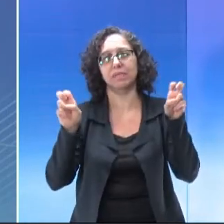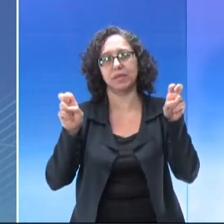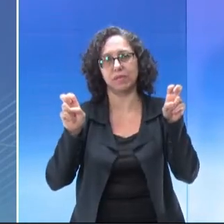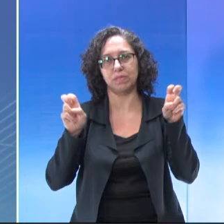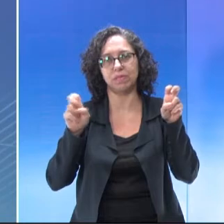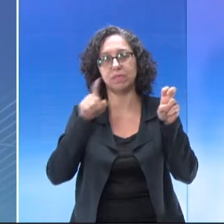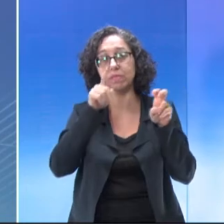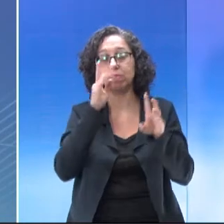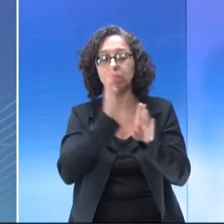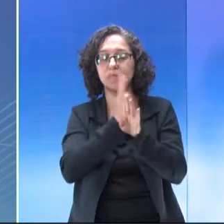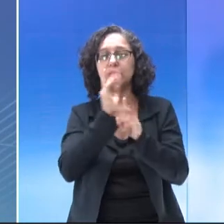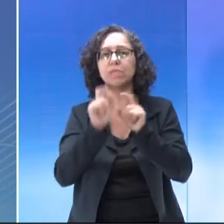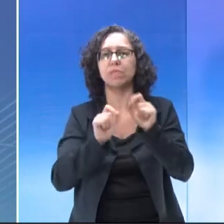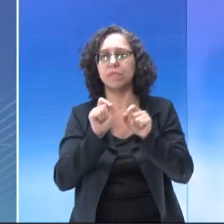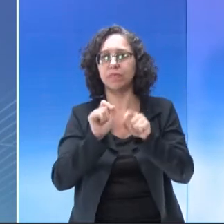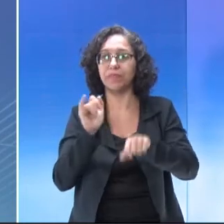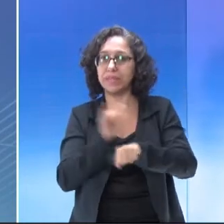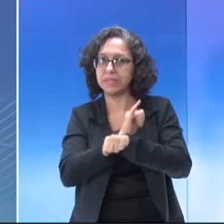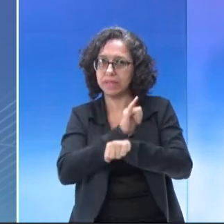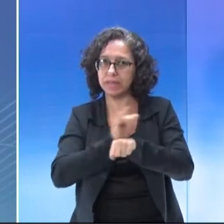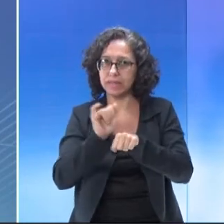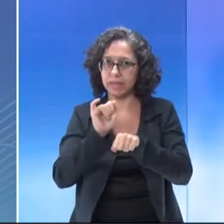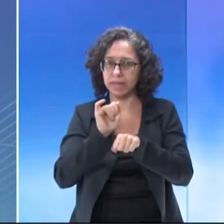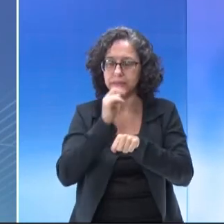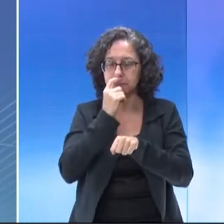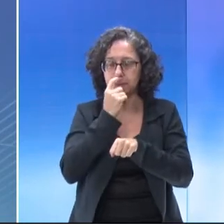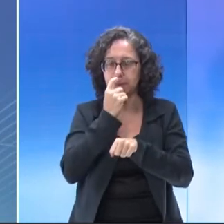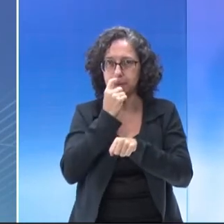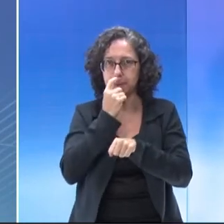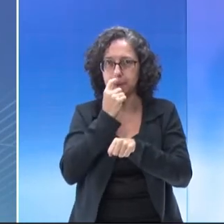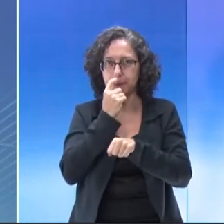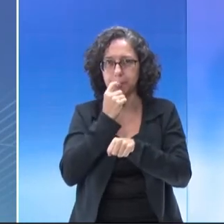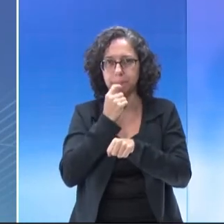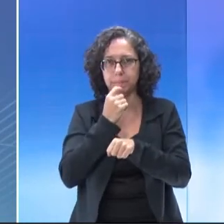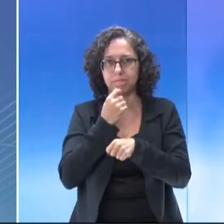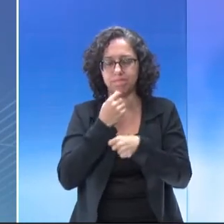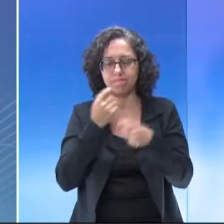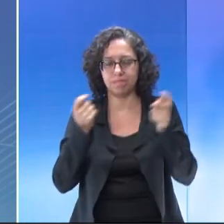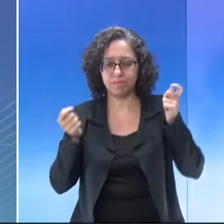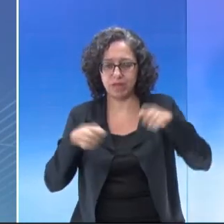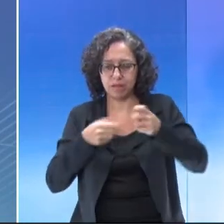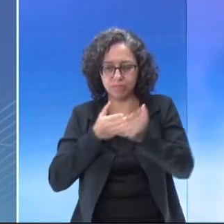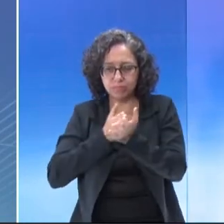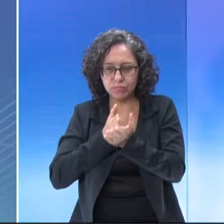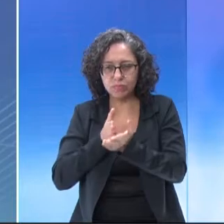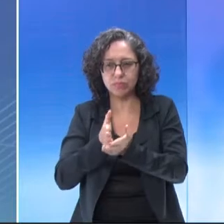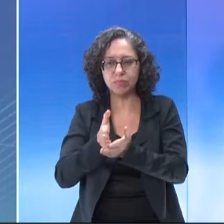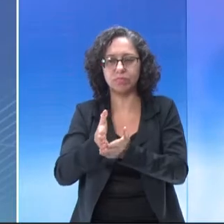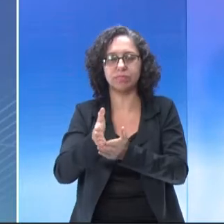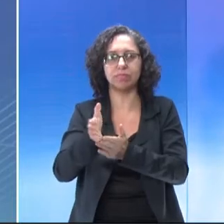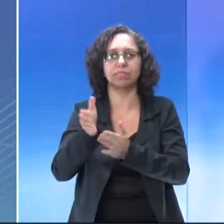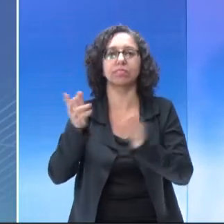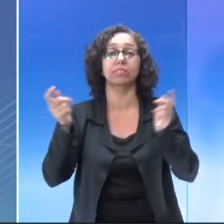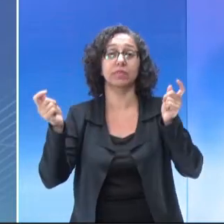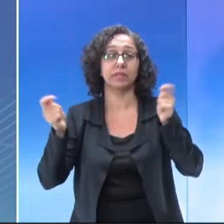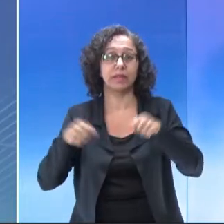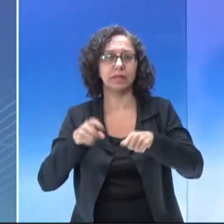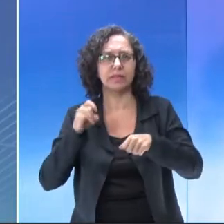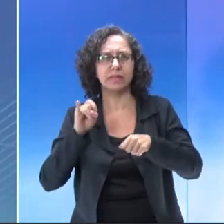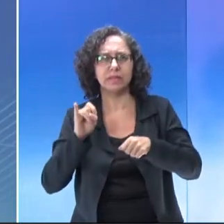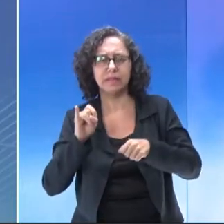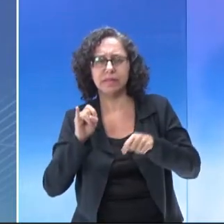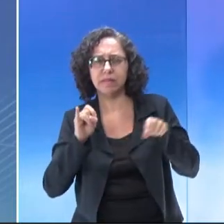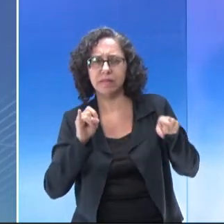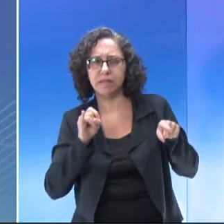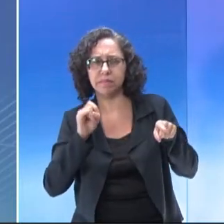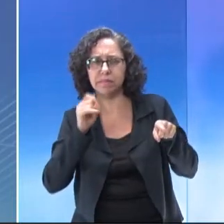aspas, para que você encontre o quê? Estratégia, você encontra o fio condutor, para que você entenda se aquilo ali